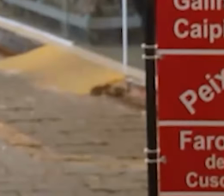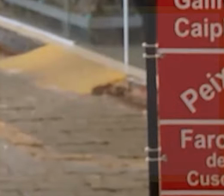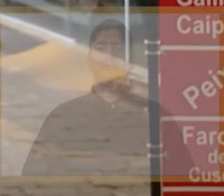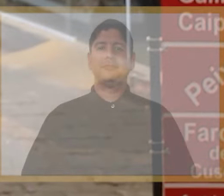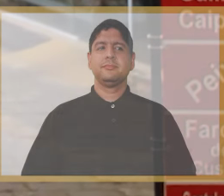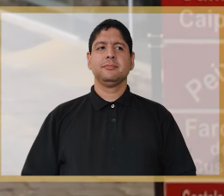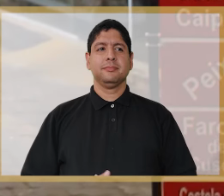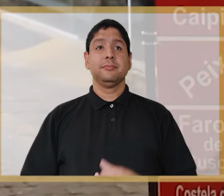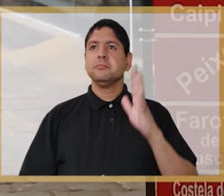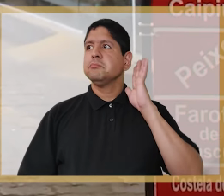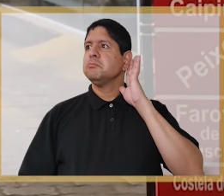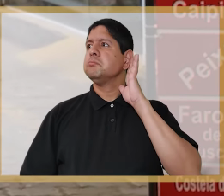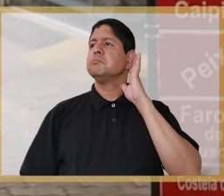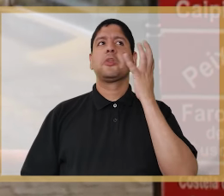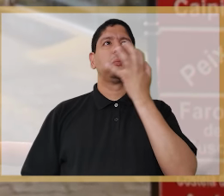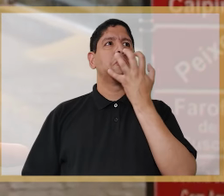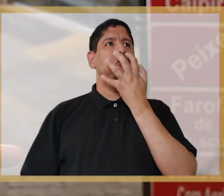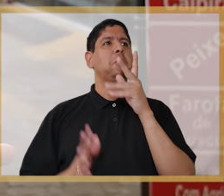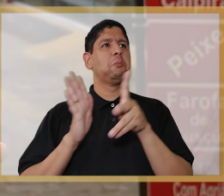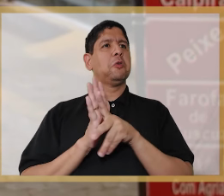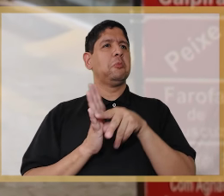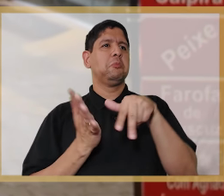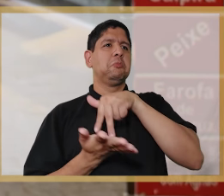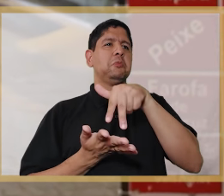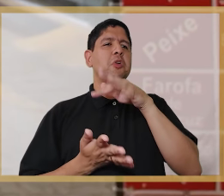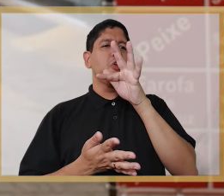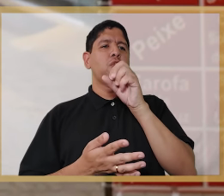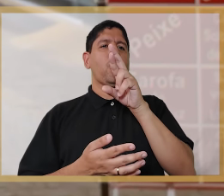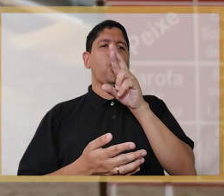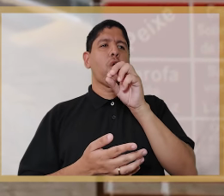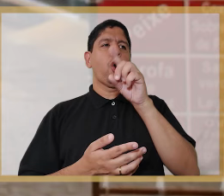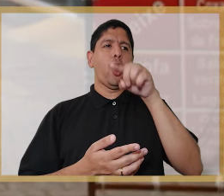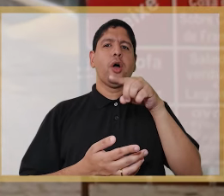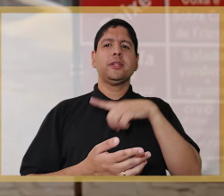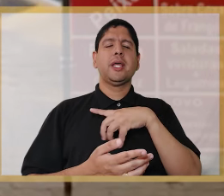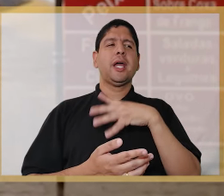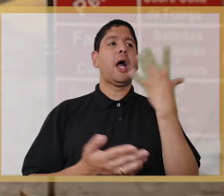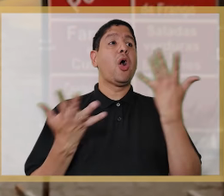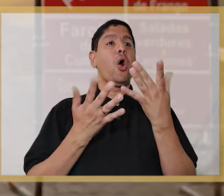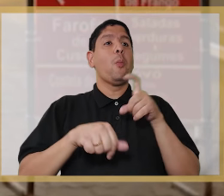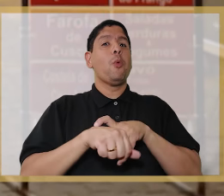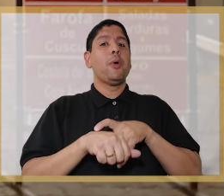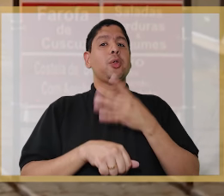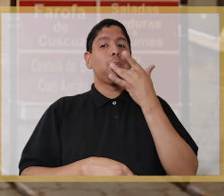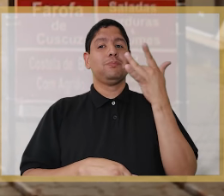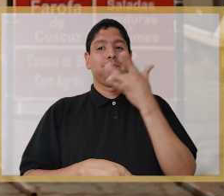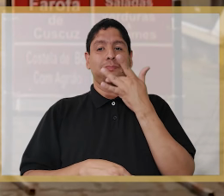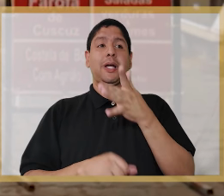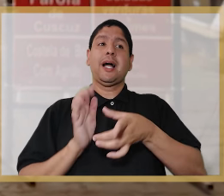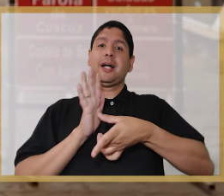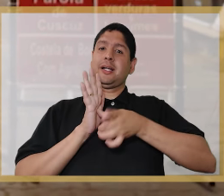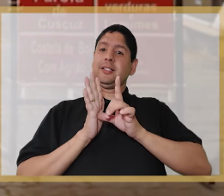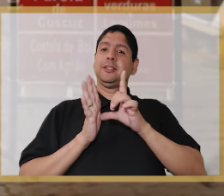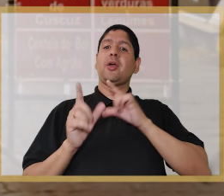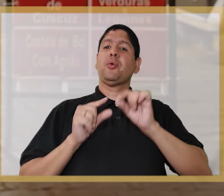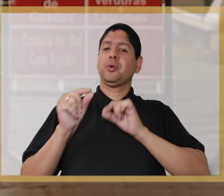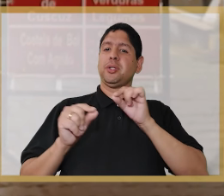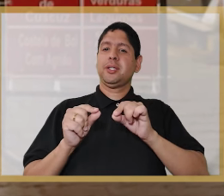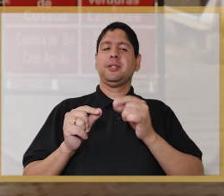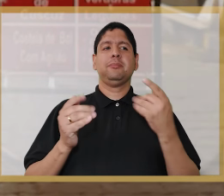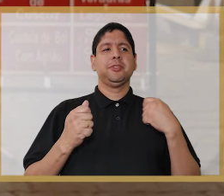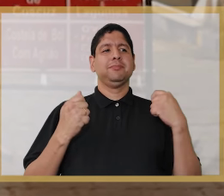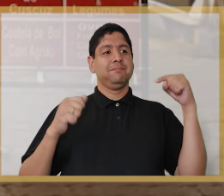Tá escutando essa música? Pois é, especialmente hoje eu tive que deixar o break, aquele quadro saboroso, pro final. Depois de um dia como esse, a gente tinha